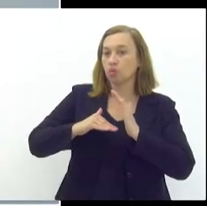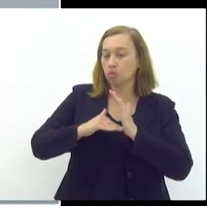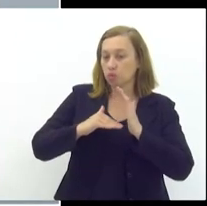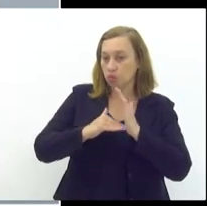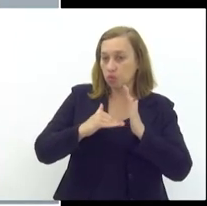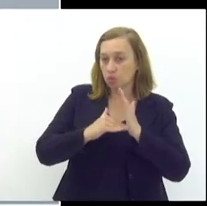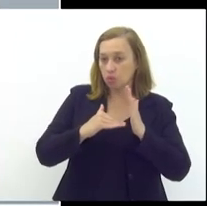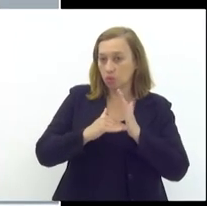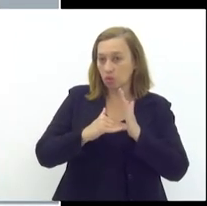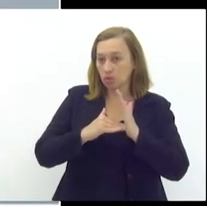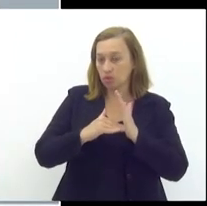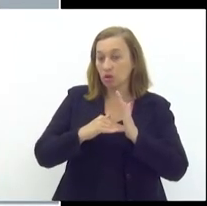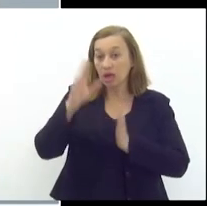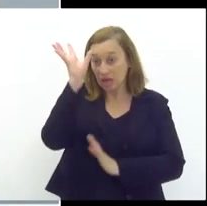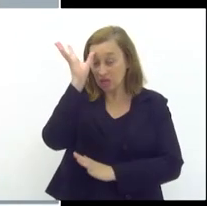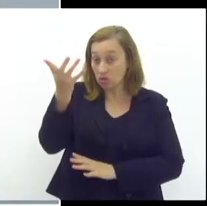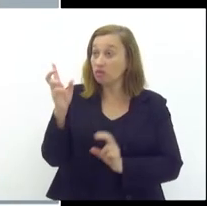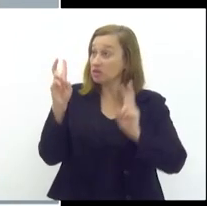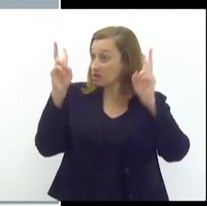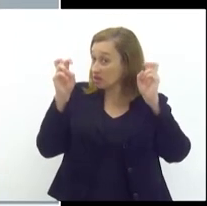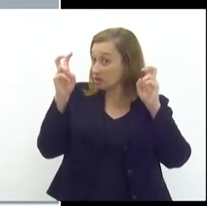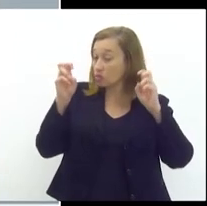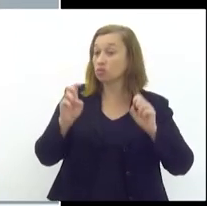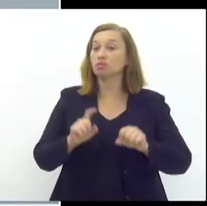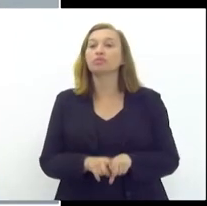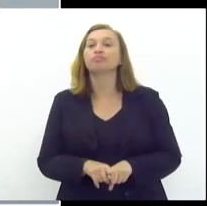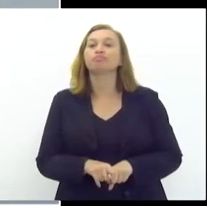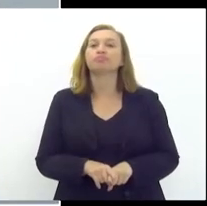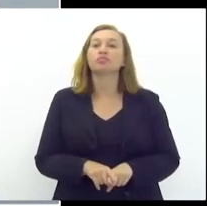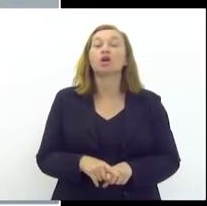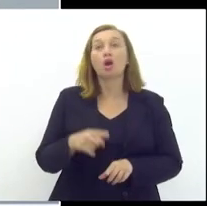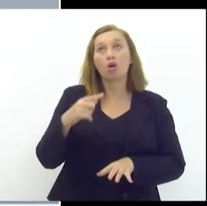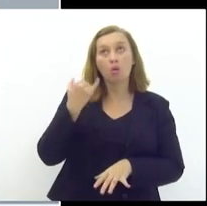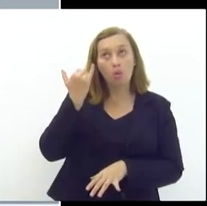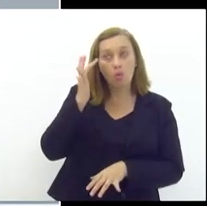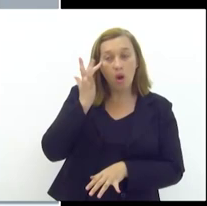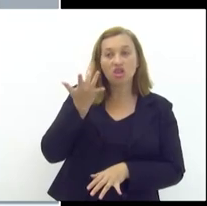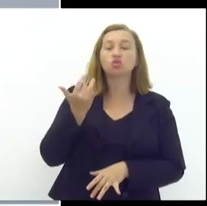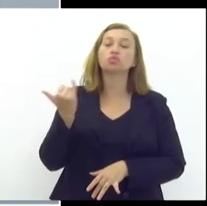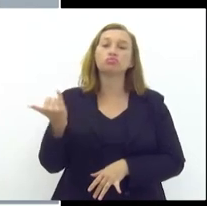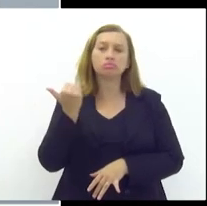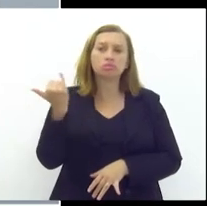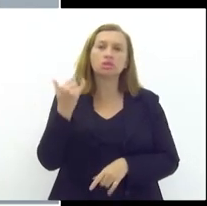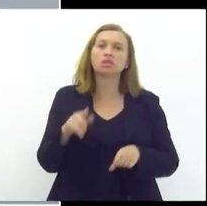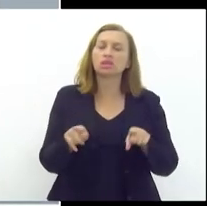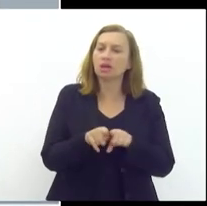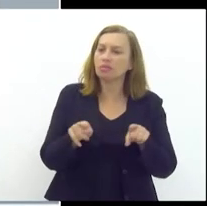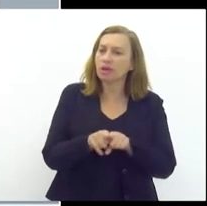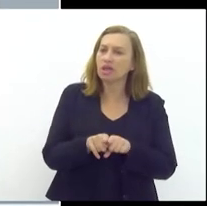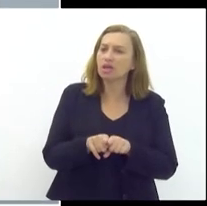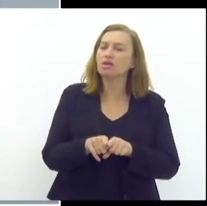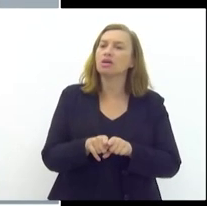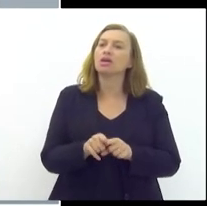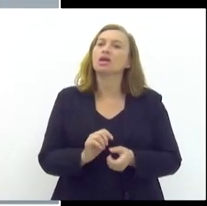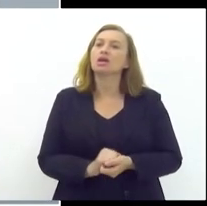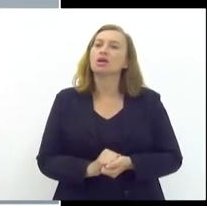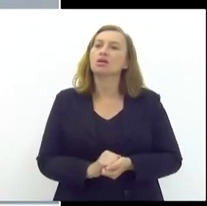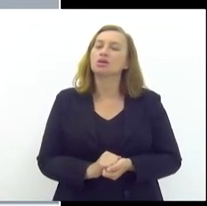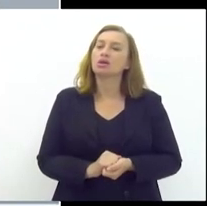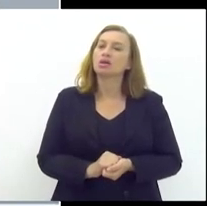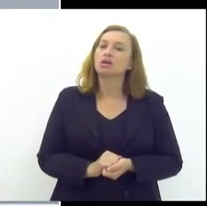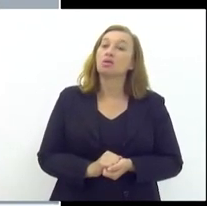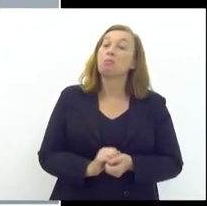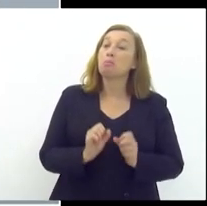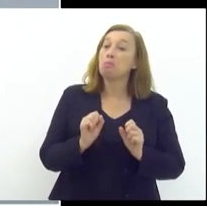debrusse sobre eles e nesse sentido eu acho extremamente oportuna Esse seminário porque